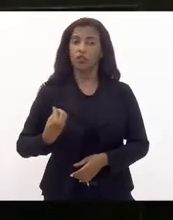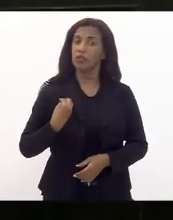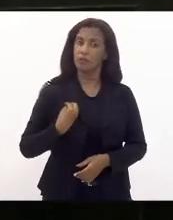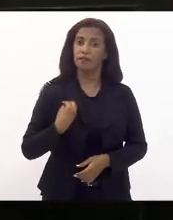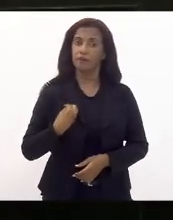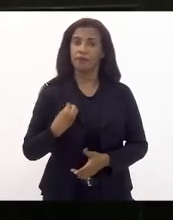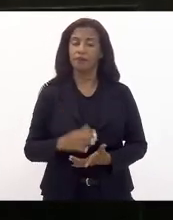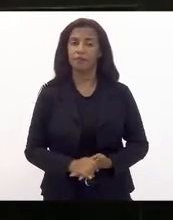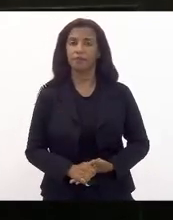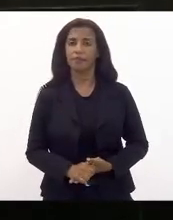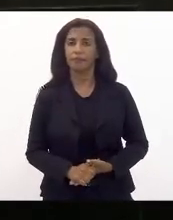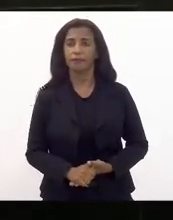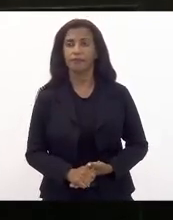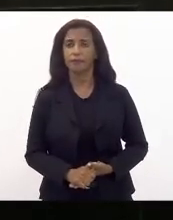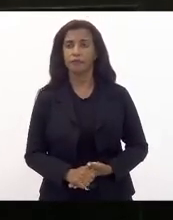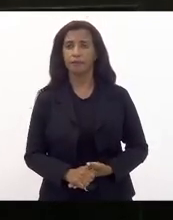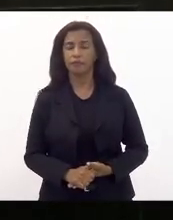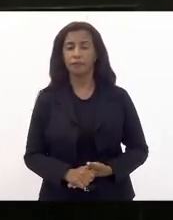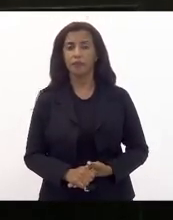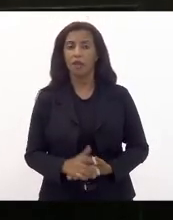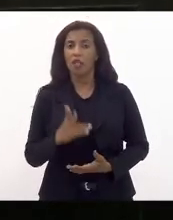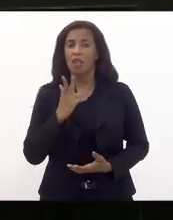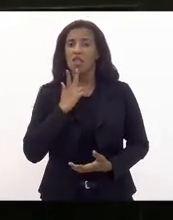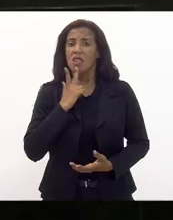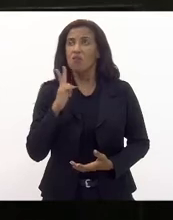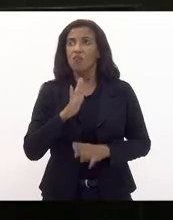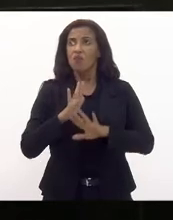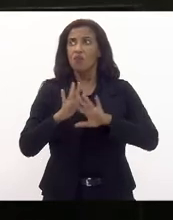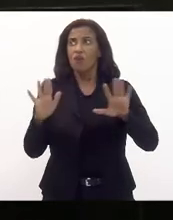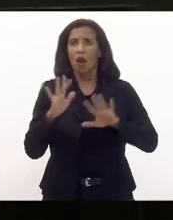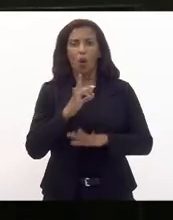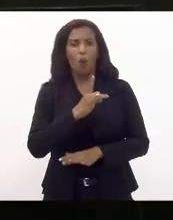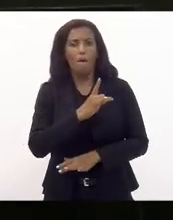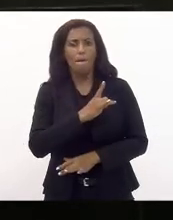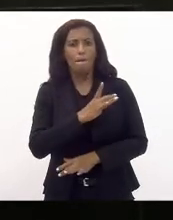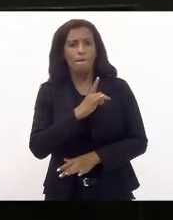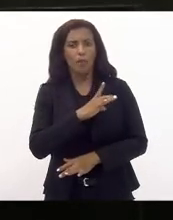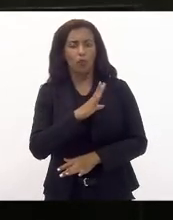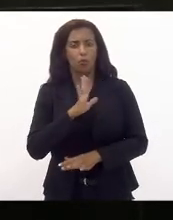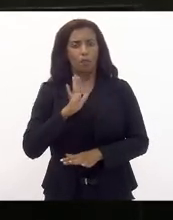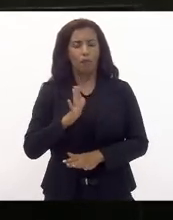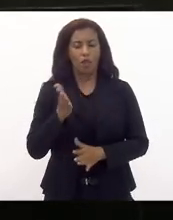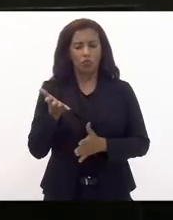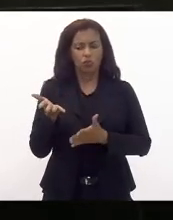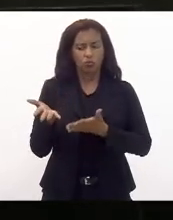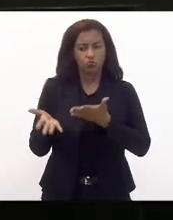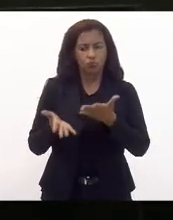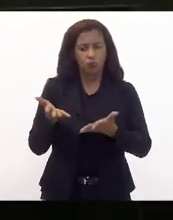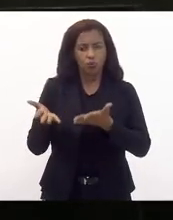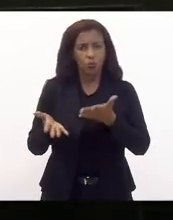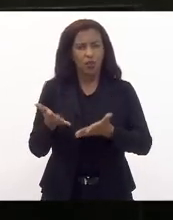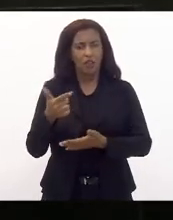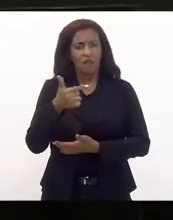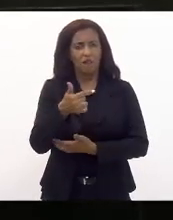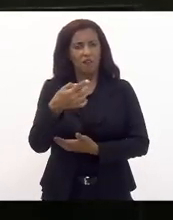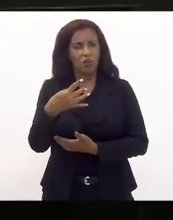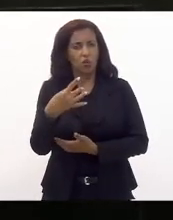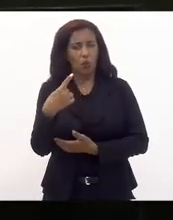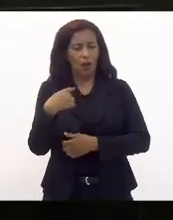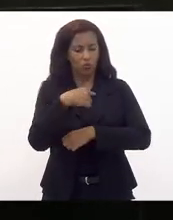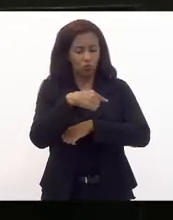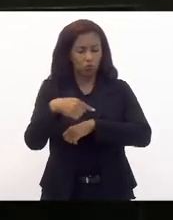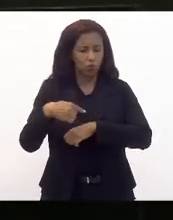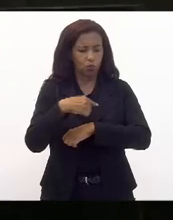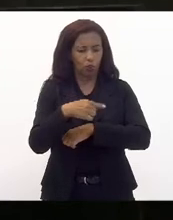vivem eu não vou dizer com medo mas se um cuidado de 24 horas uma